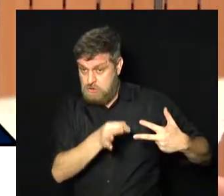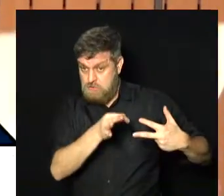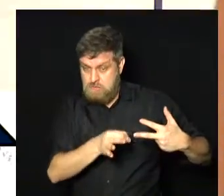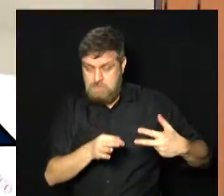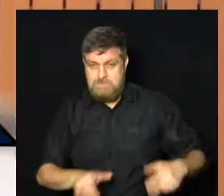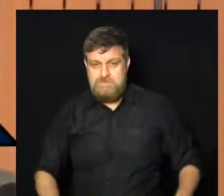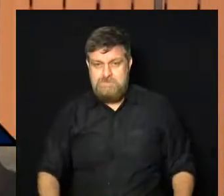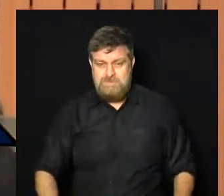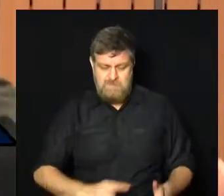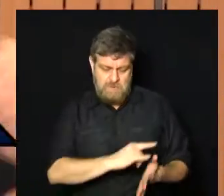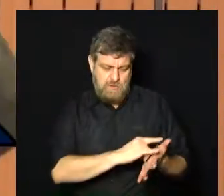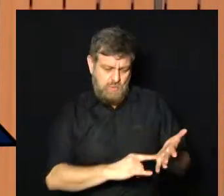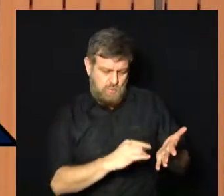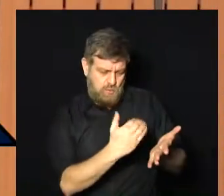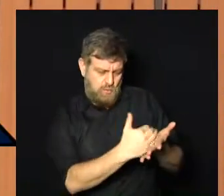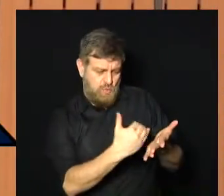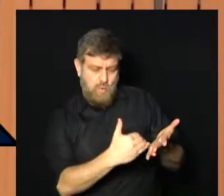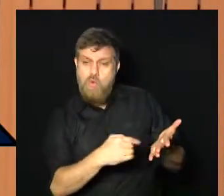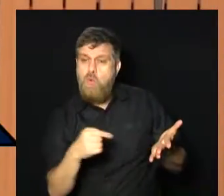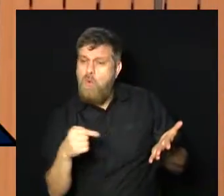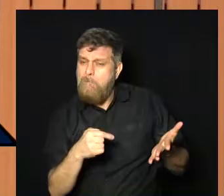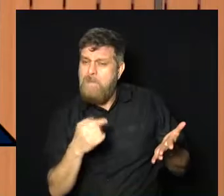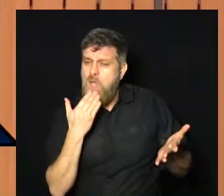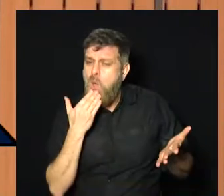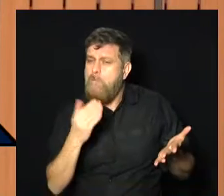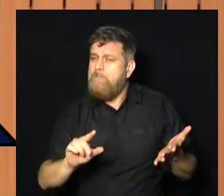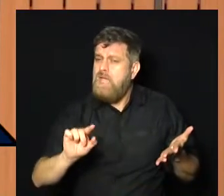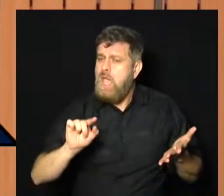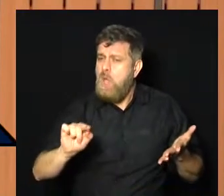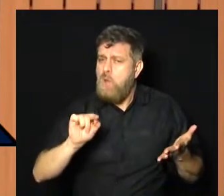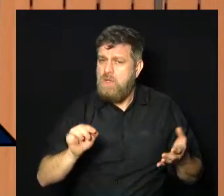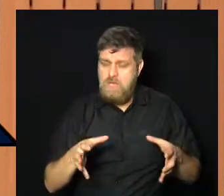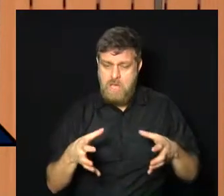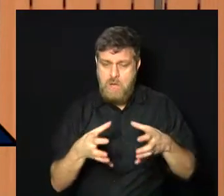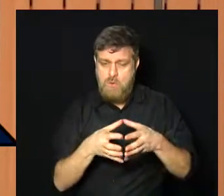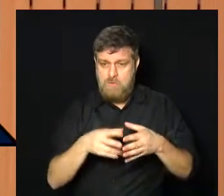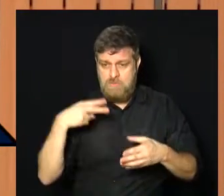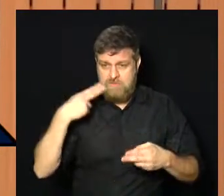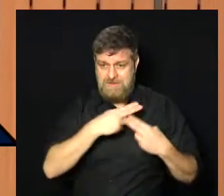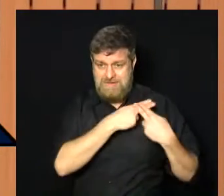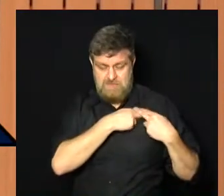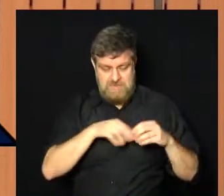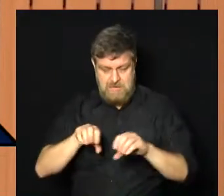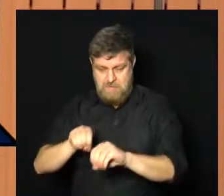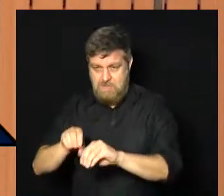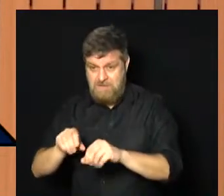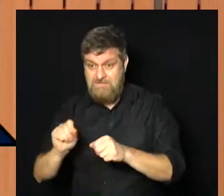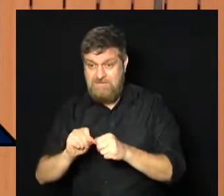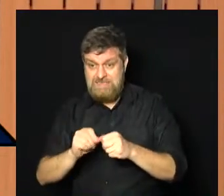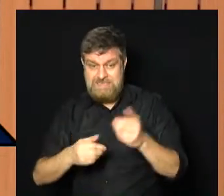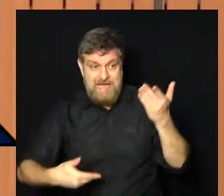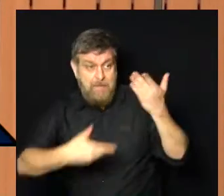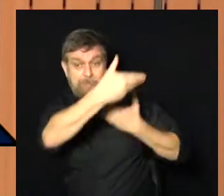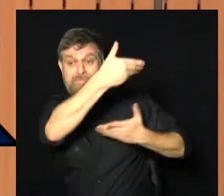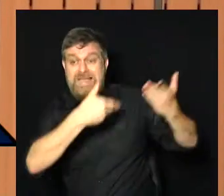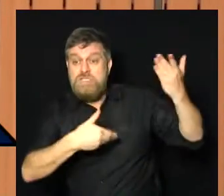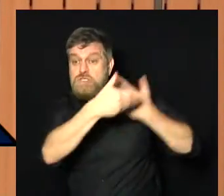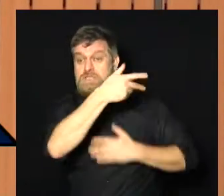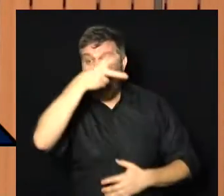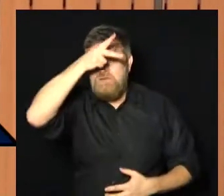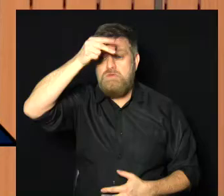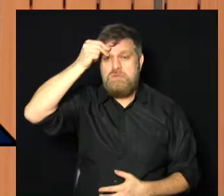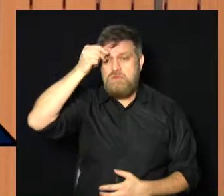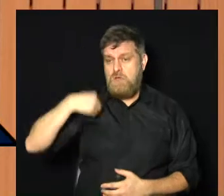O documento pede, né, que a comissão possa fazer essa intermediação junto ao executivo, é muito importante dizer que nós